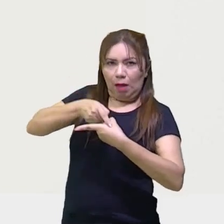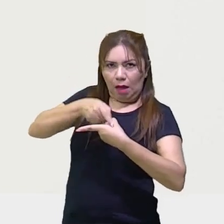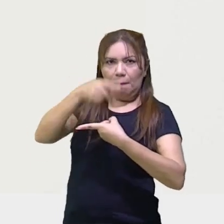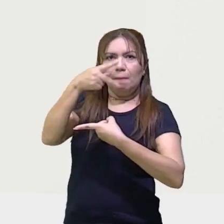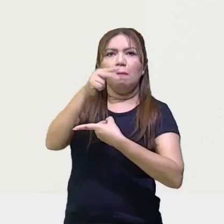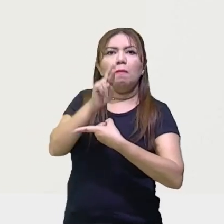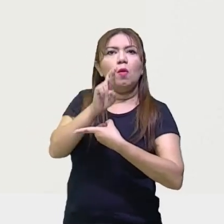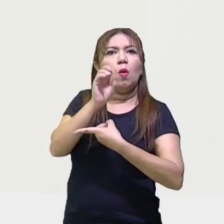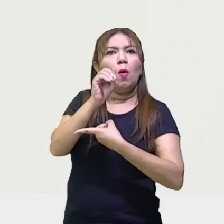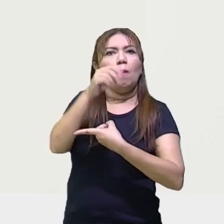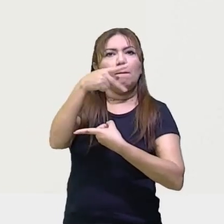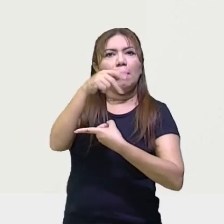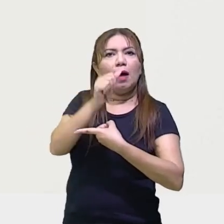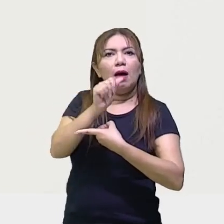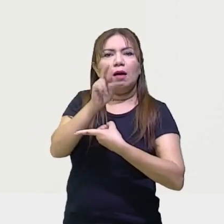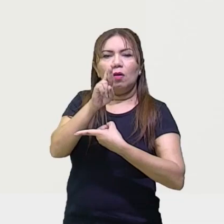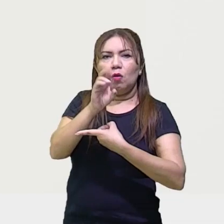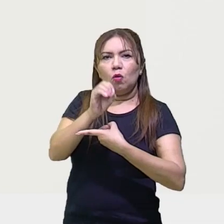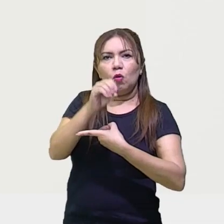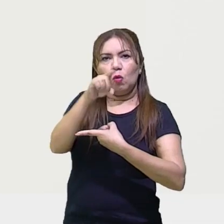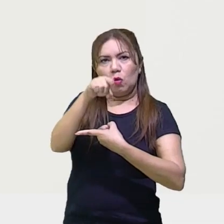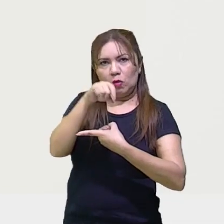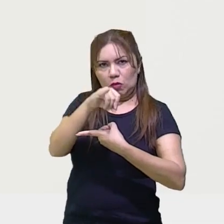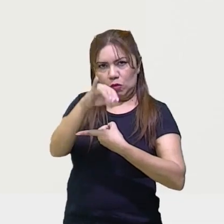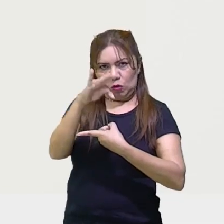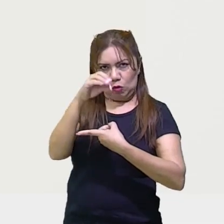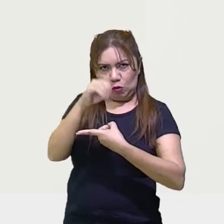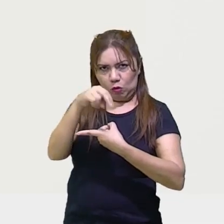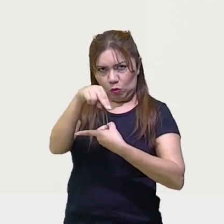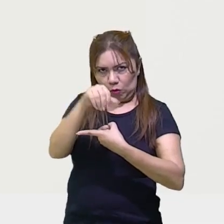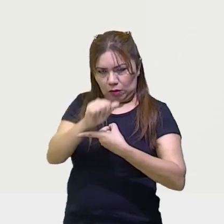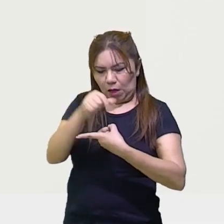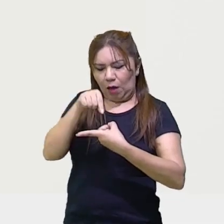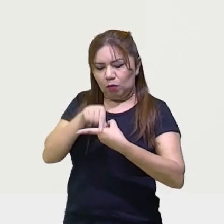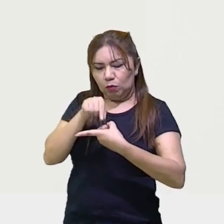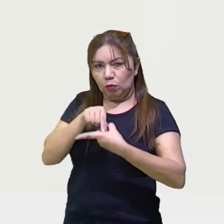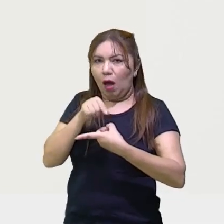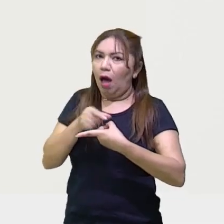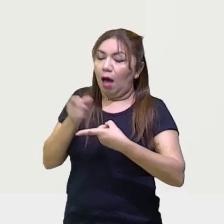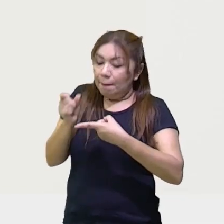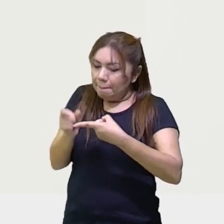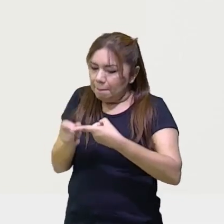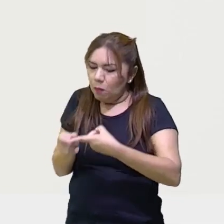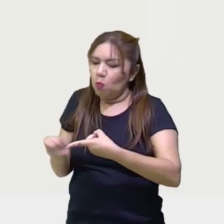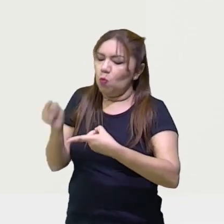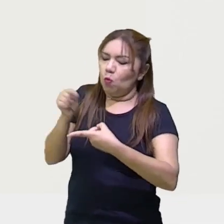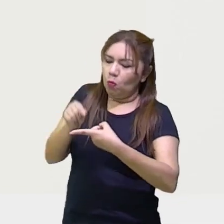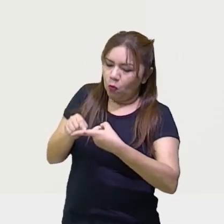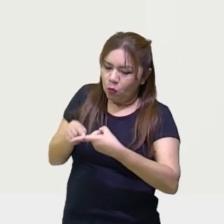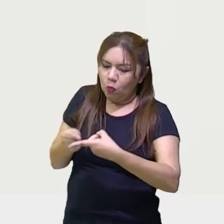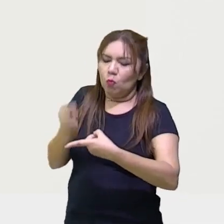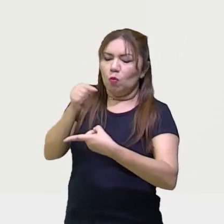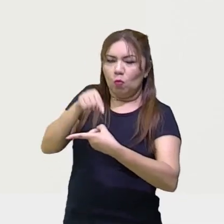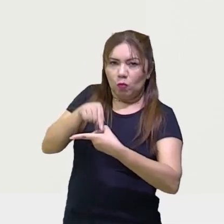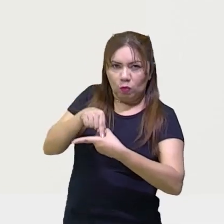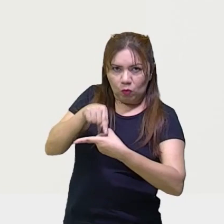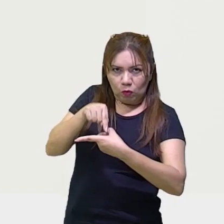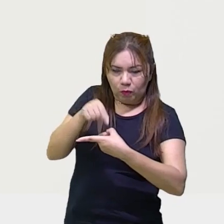tá? Só para a gente lembrar. Última, penúltima, antepenúltima.